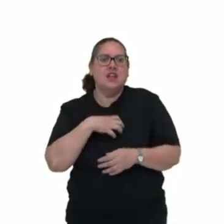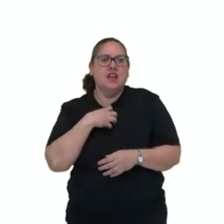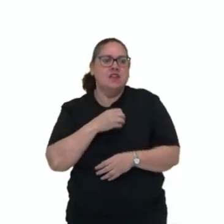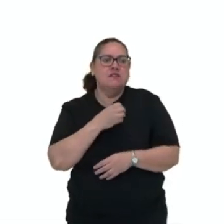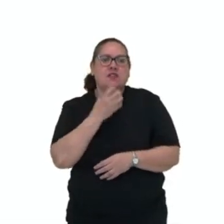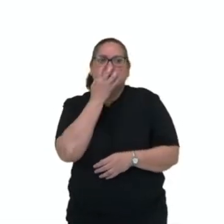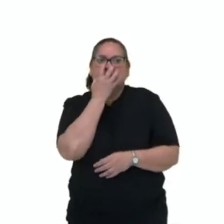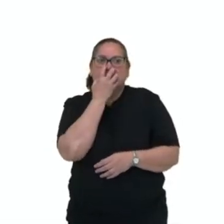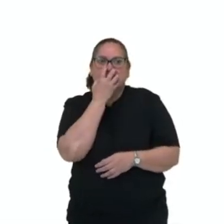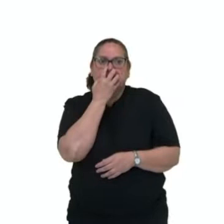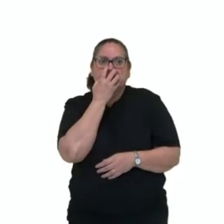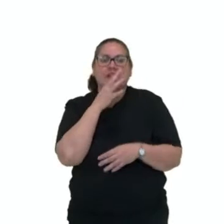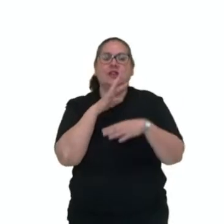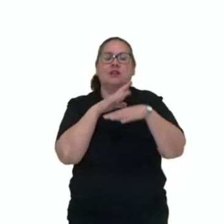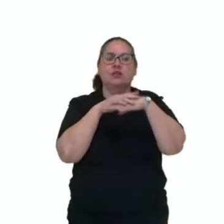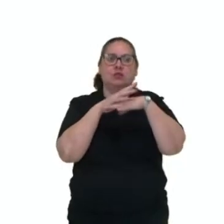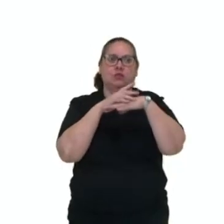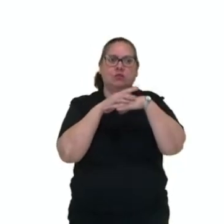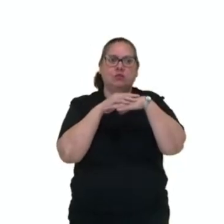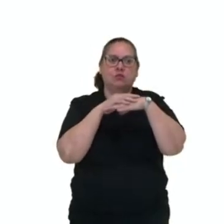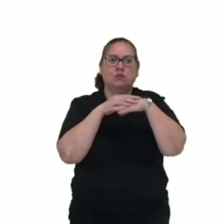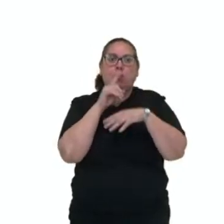canina, que é uma doença